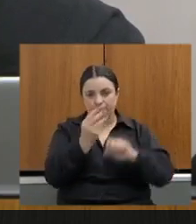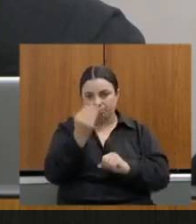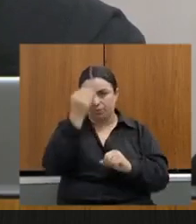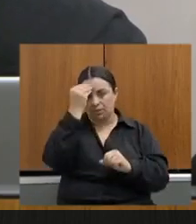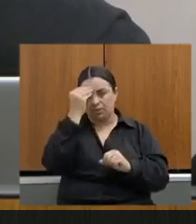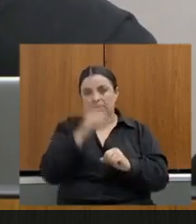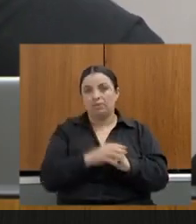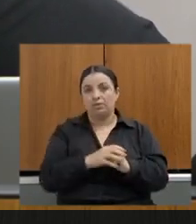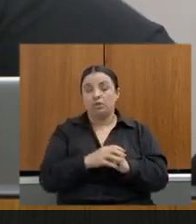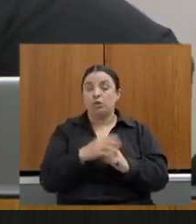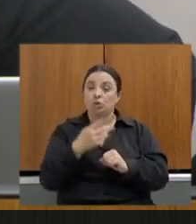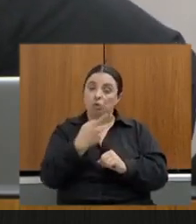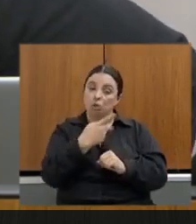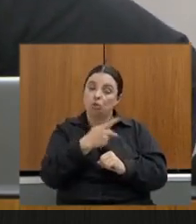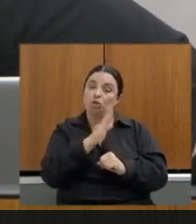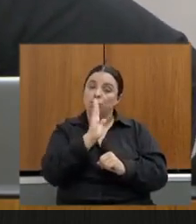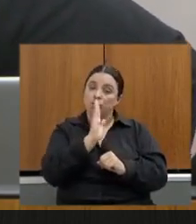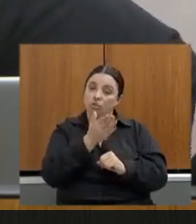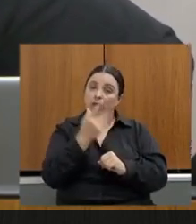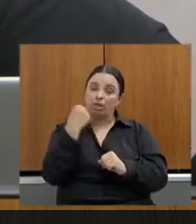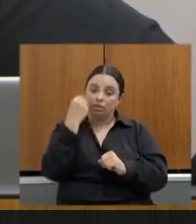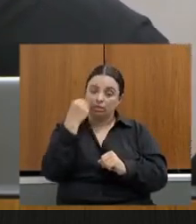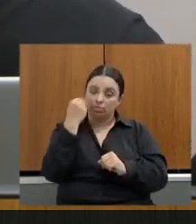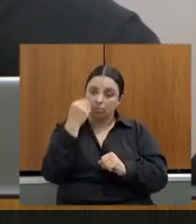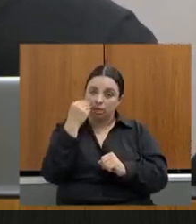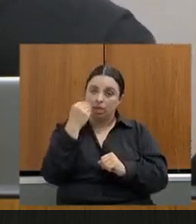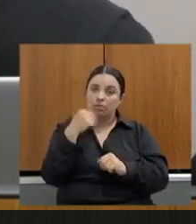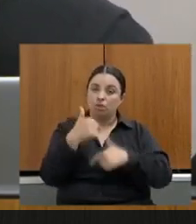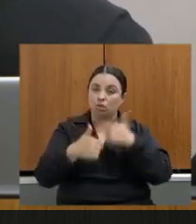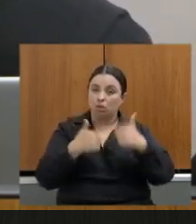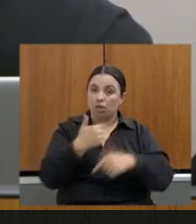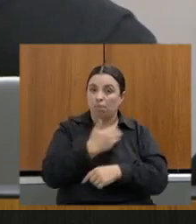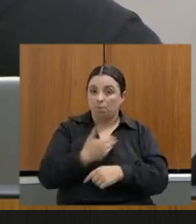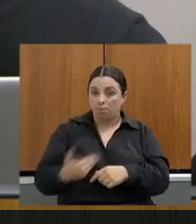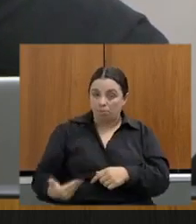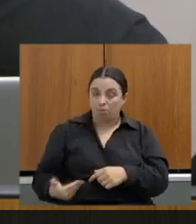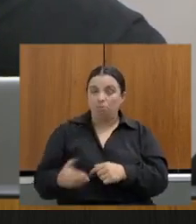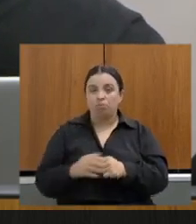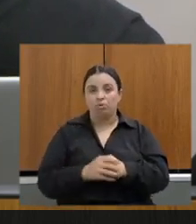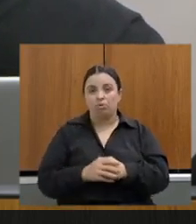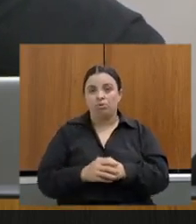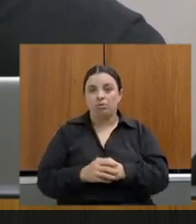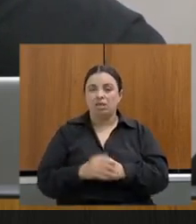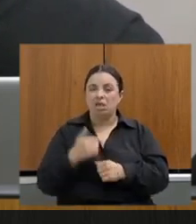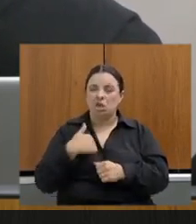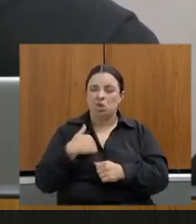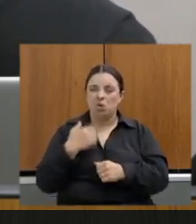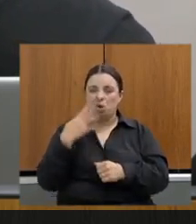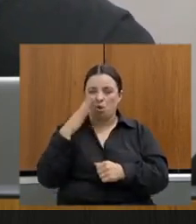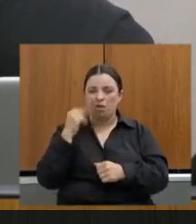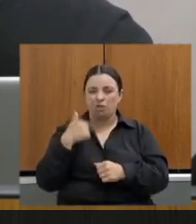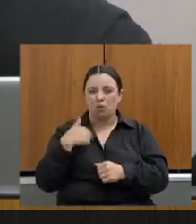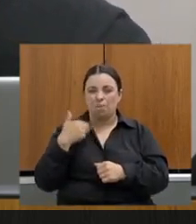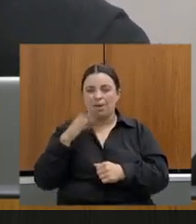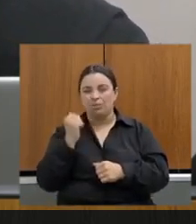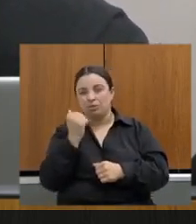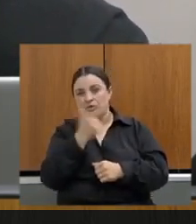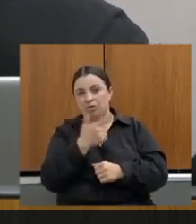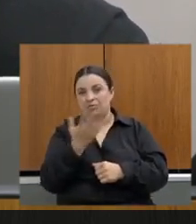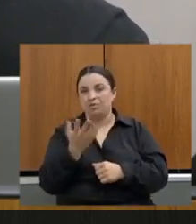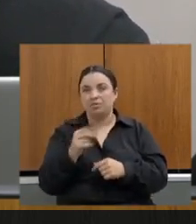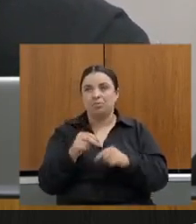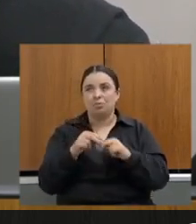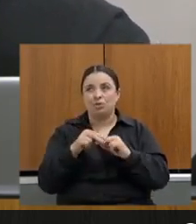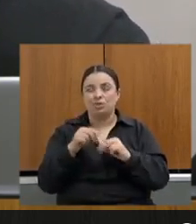já temos bastante tempo de serviço público O senhor eu né Nós temos tempo eu tô achando até um pouquinho mais se o senhor porque